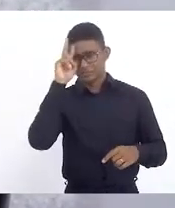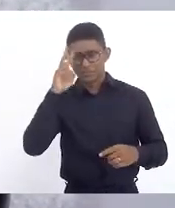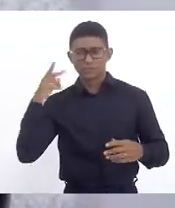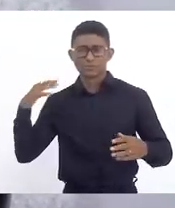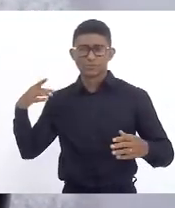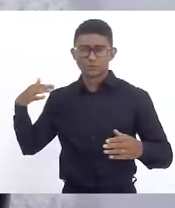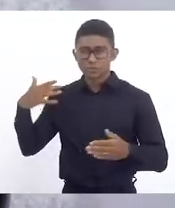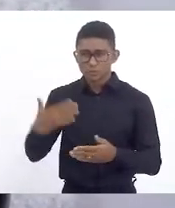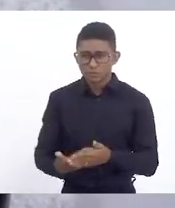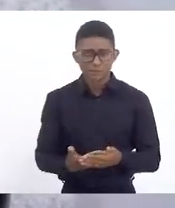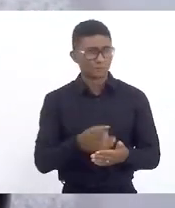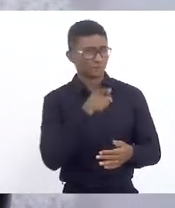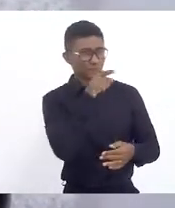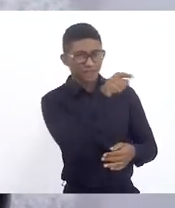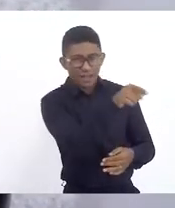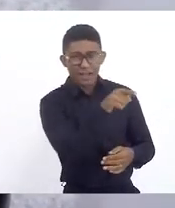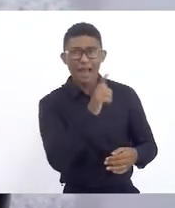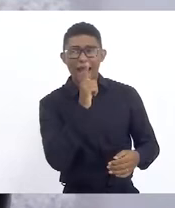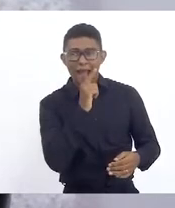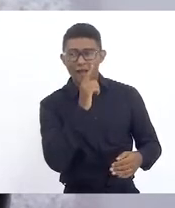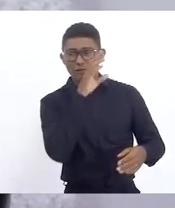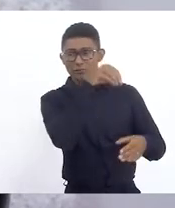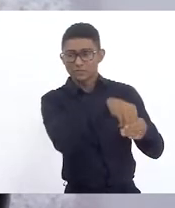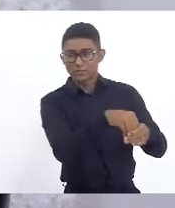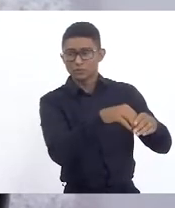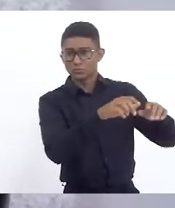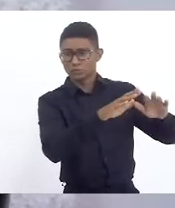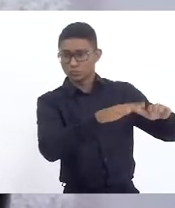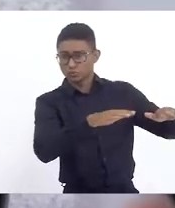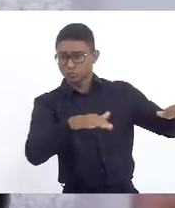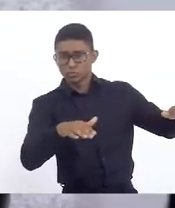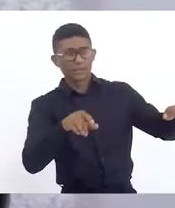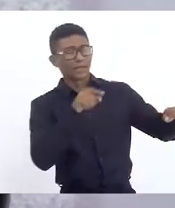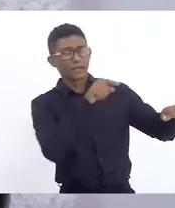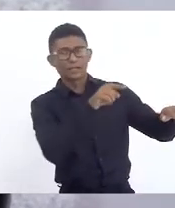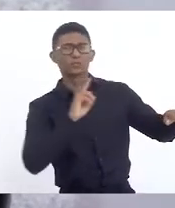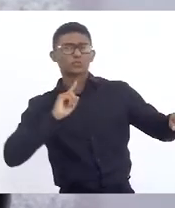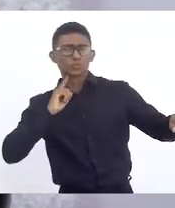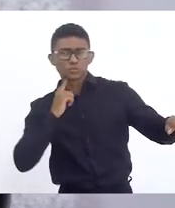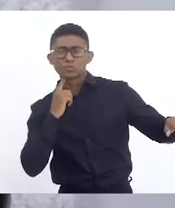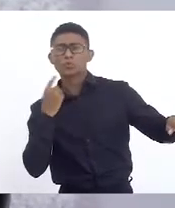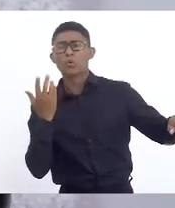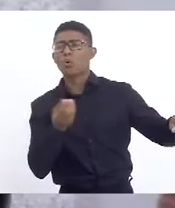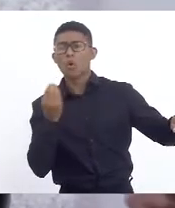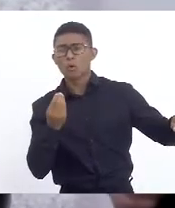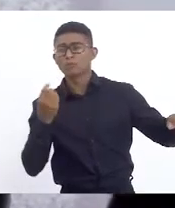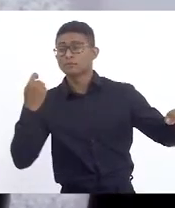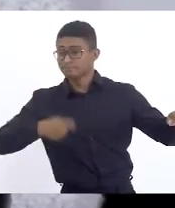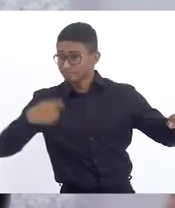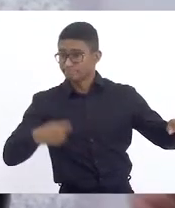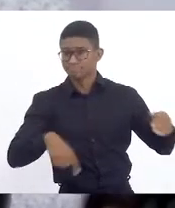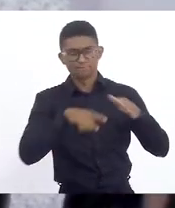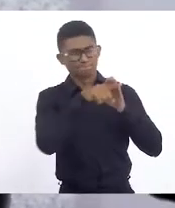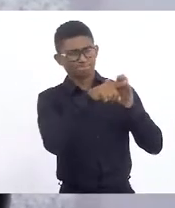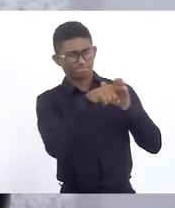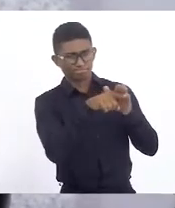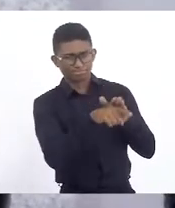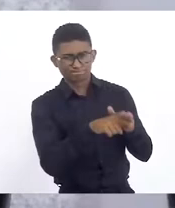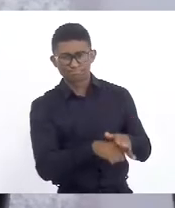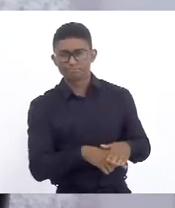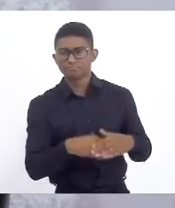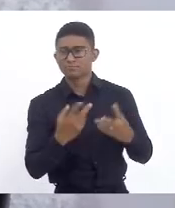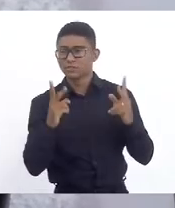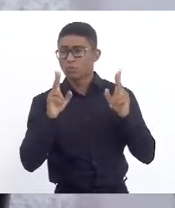de contaminação desses mananciais. Como, né, o representante de Nova Iguaçu colocou, o senhor Cid,